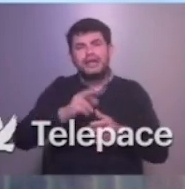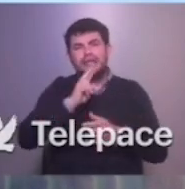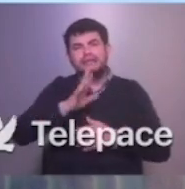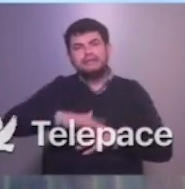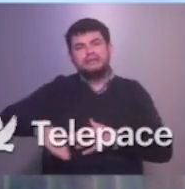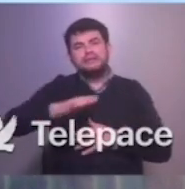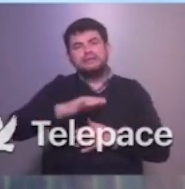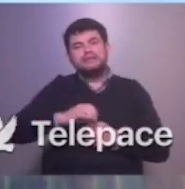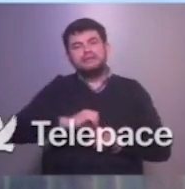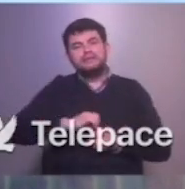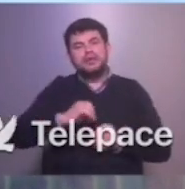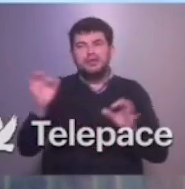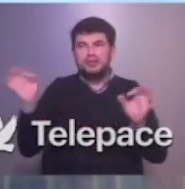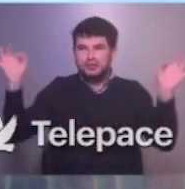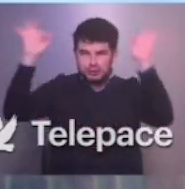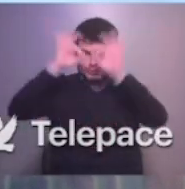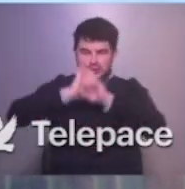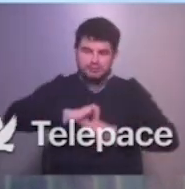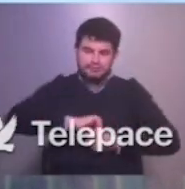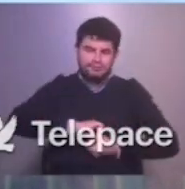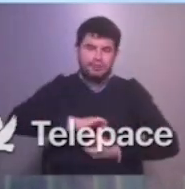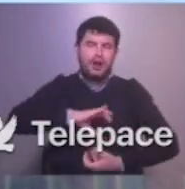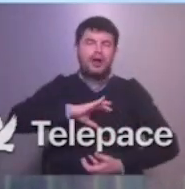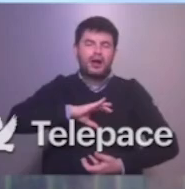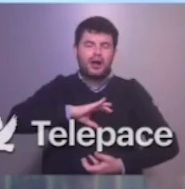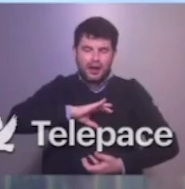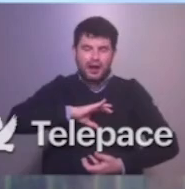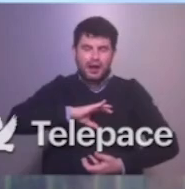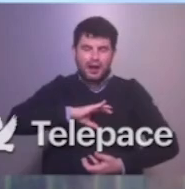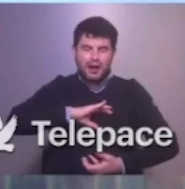santuário cheios do Espírito Santo